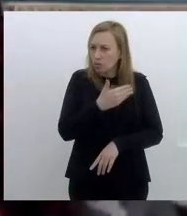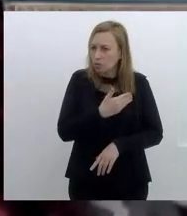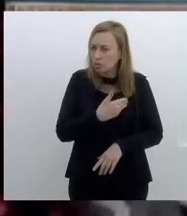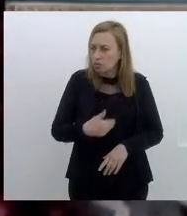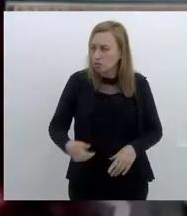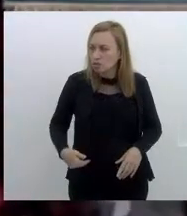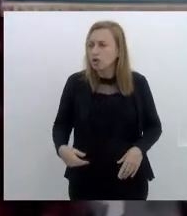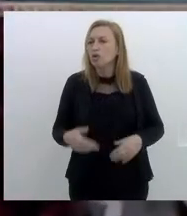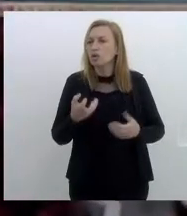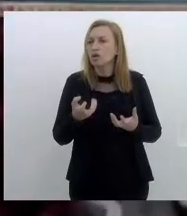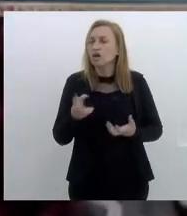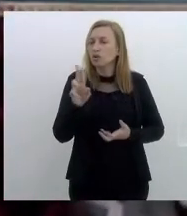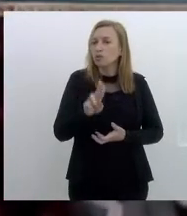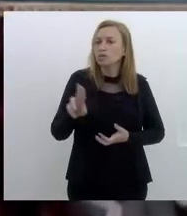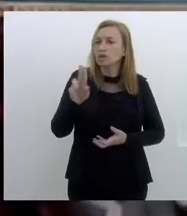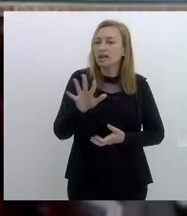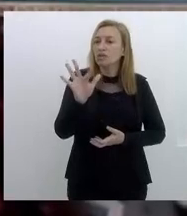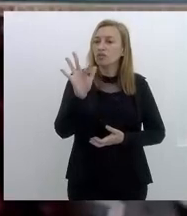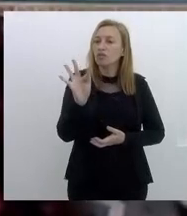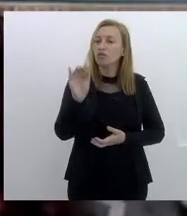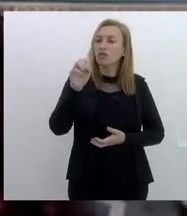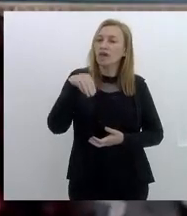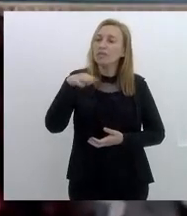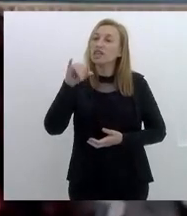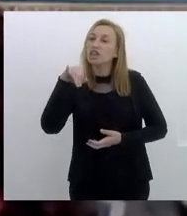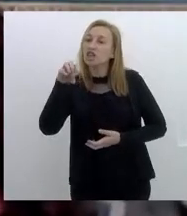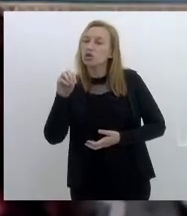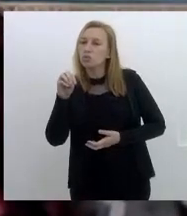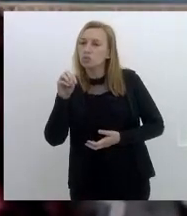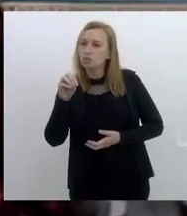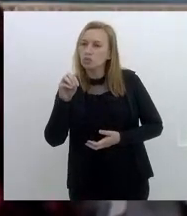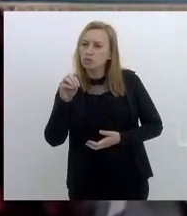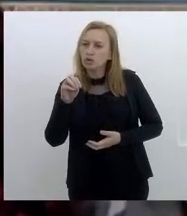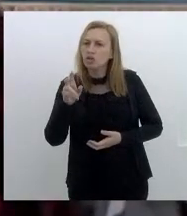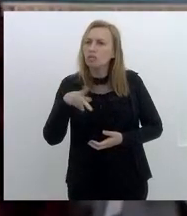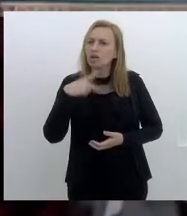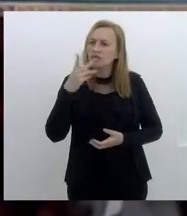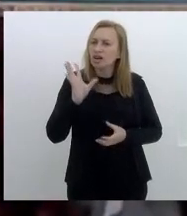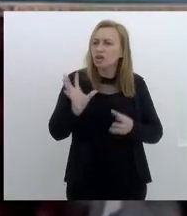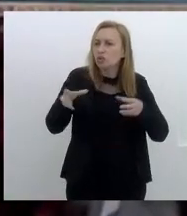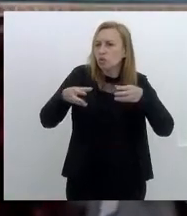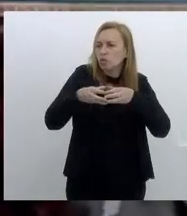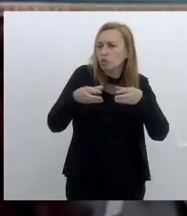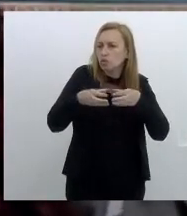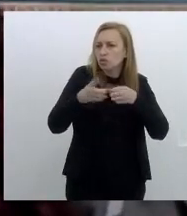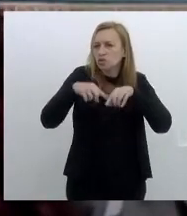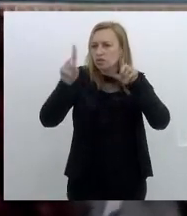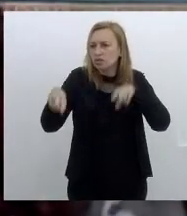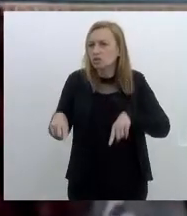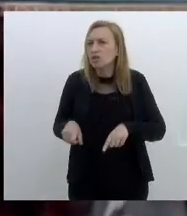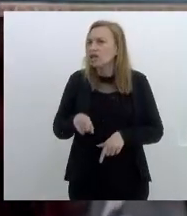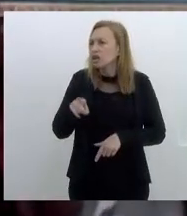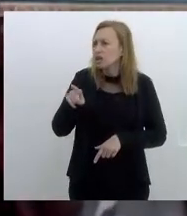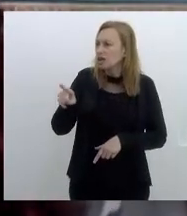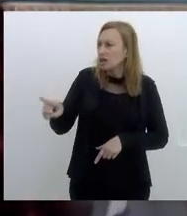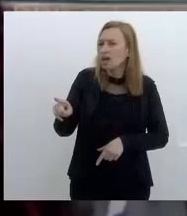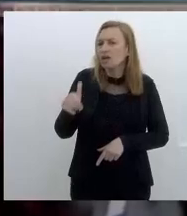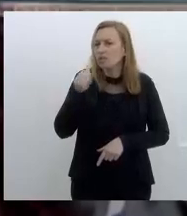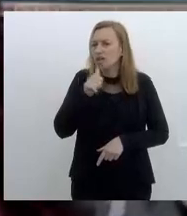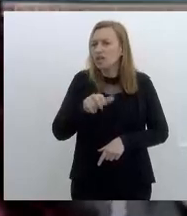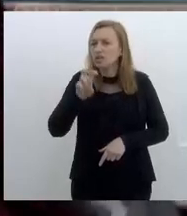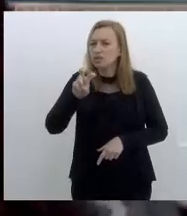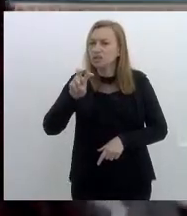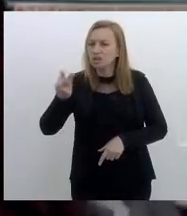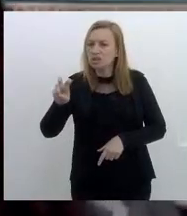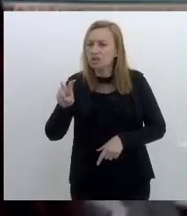eu quero usar no feminino para falar do conjunto dos Servidores já que elas são 55